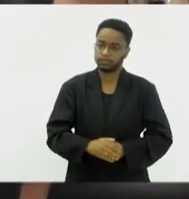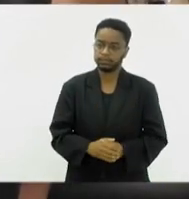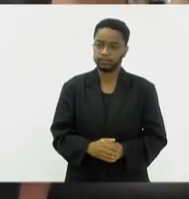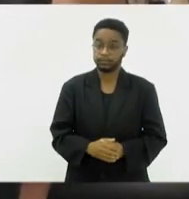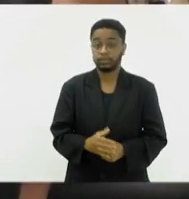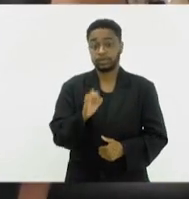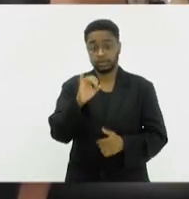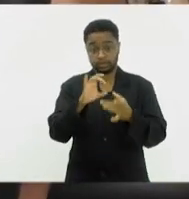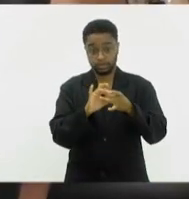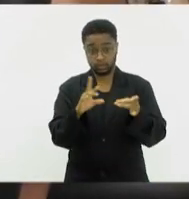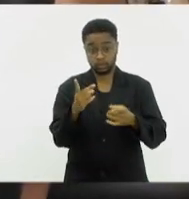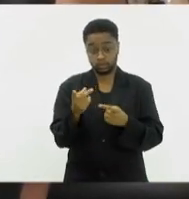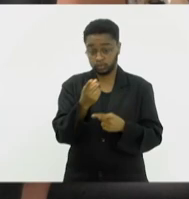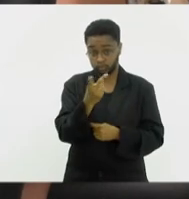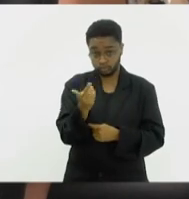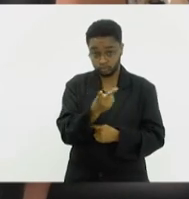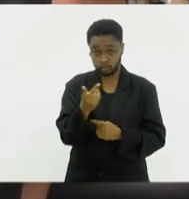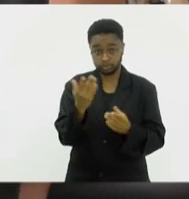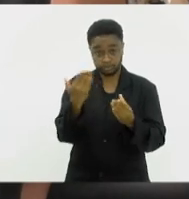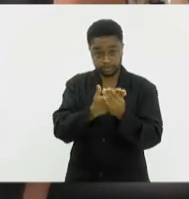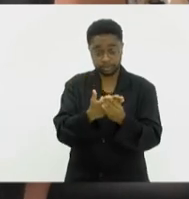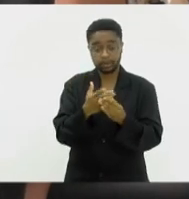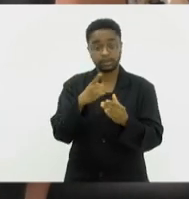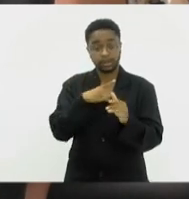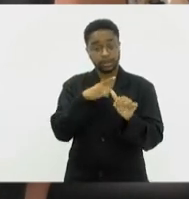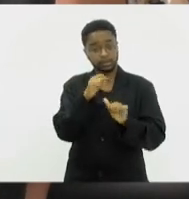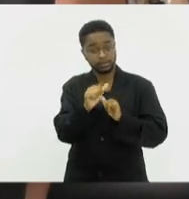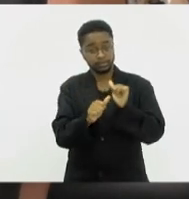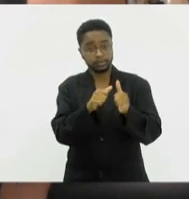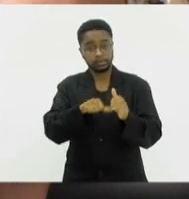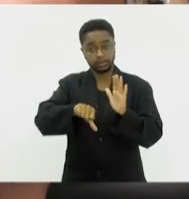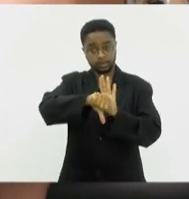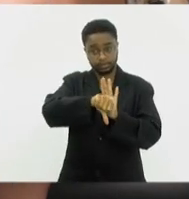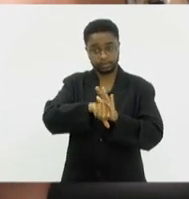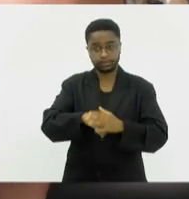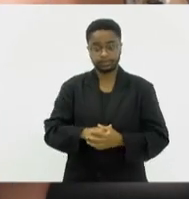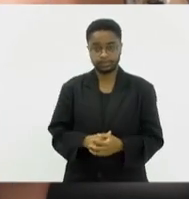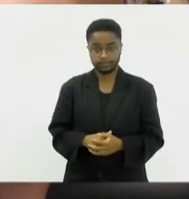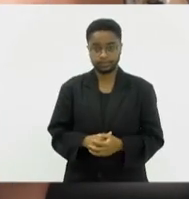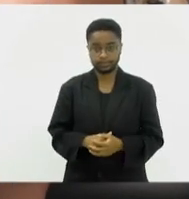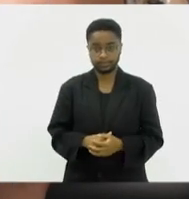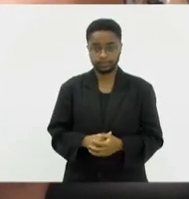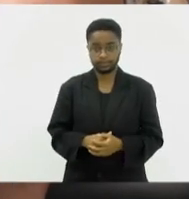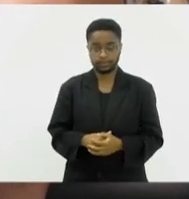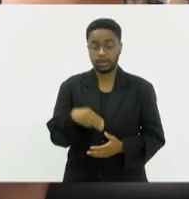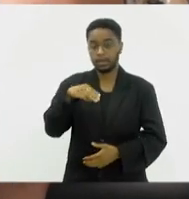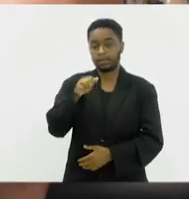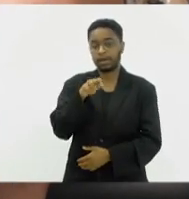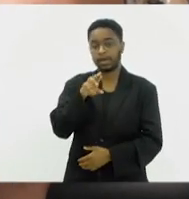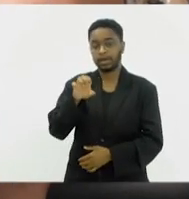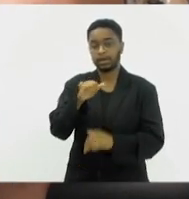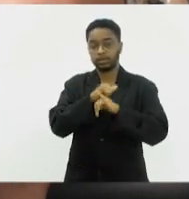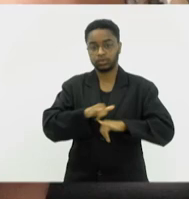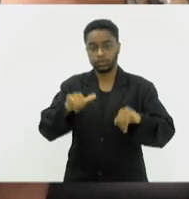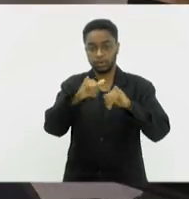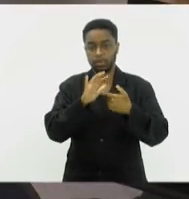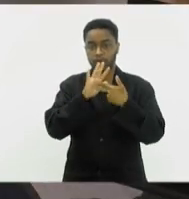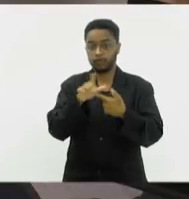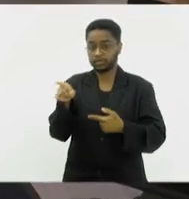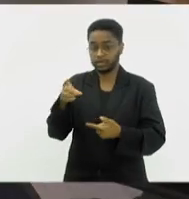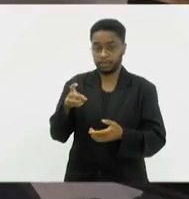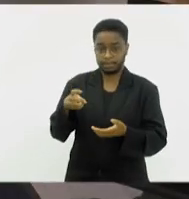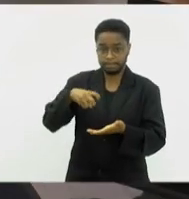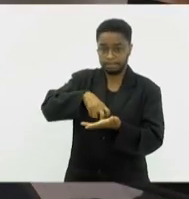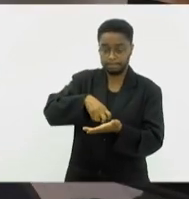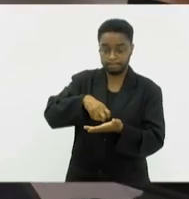dois processos, eles passaram por reabilitação criminal. Tudo bem. Segundo o Maré Notícias aqui, o senhor falou para mim que não tinha ficado preso pelo